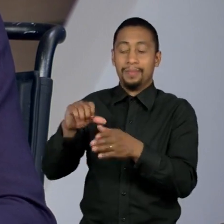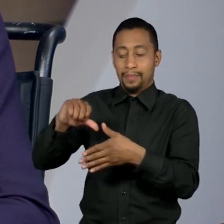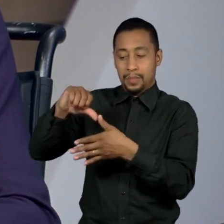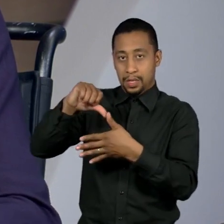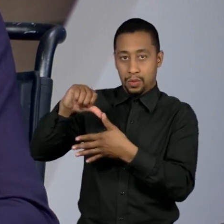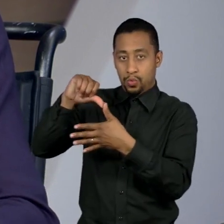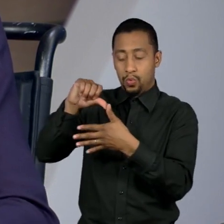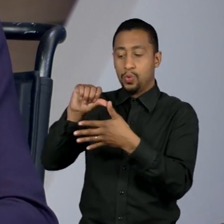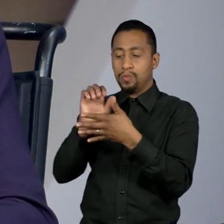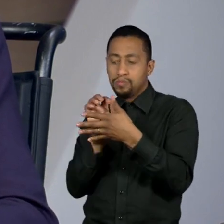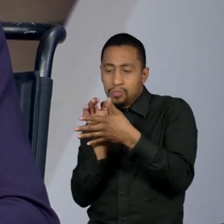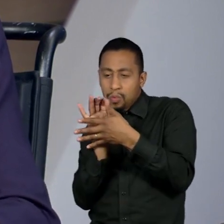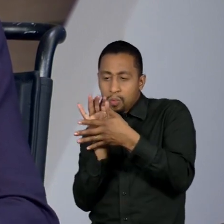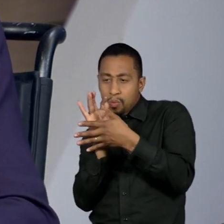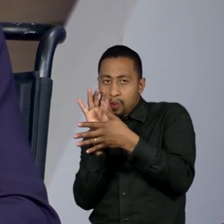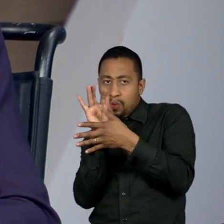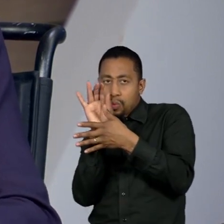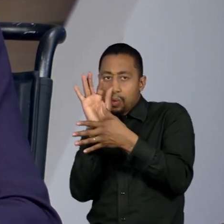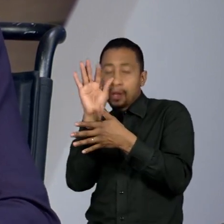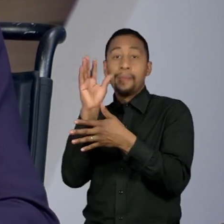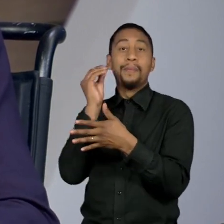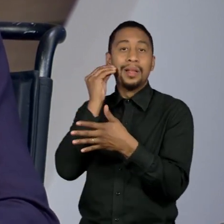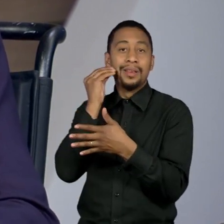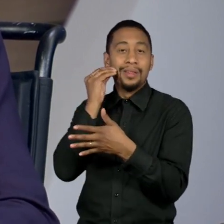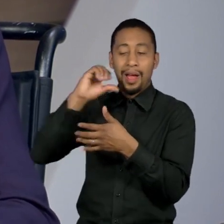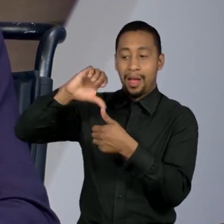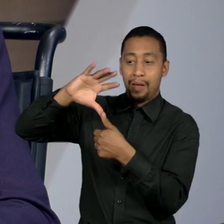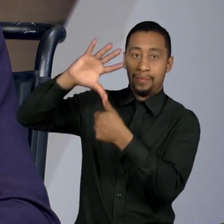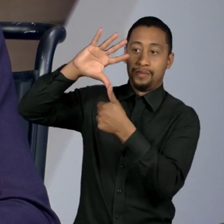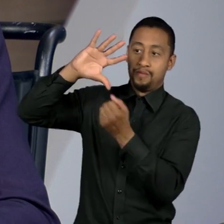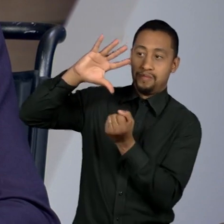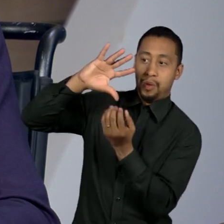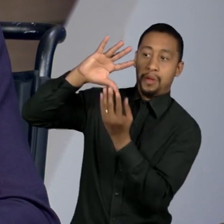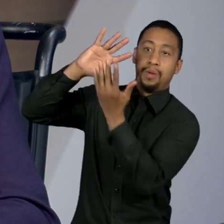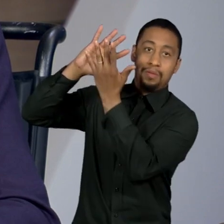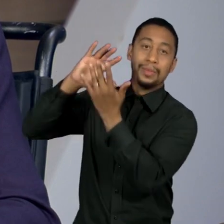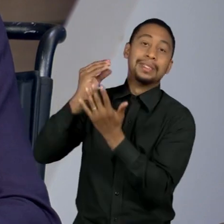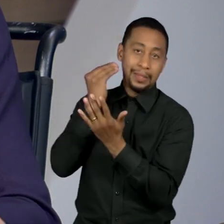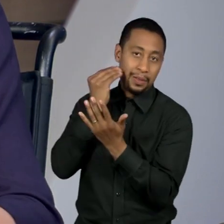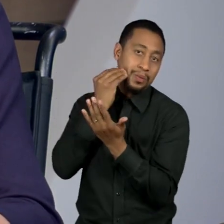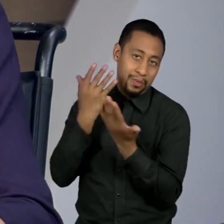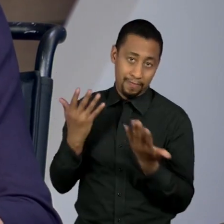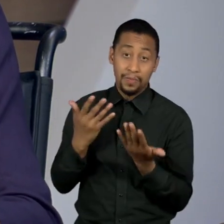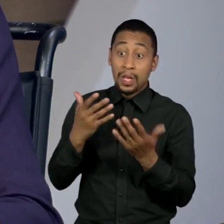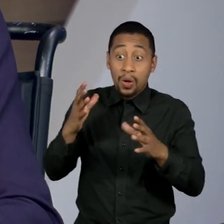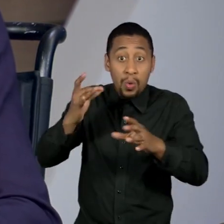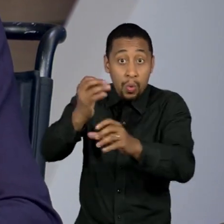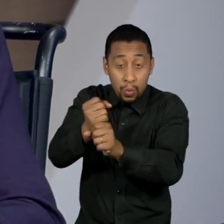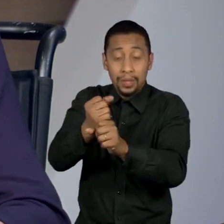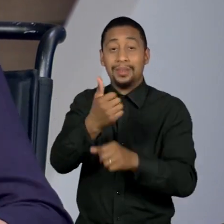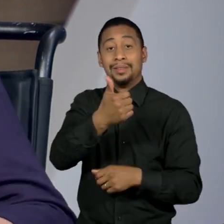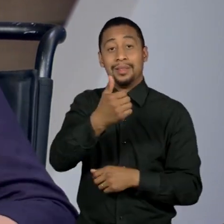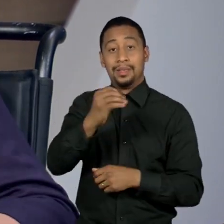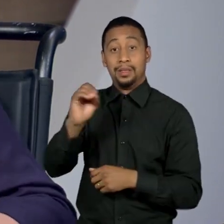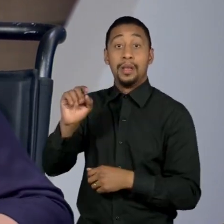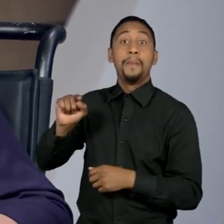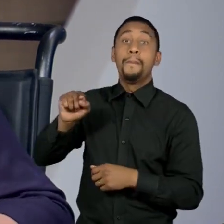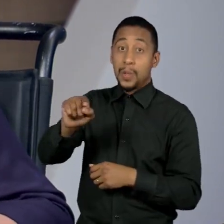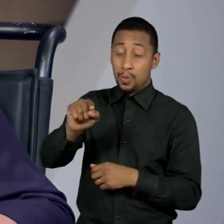México. Eles tentavam chegar aos Estados Unidos e um terço deles era justamente de crianças e adolescentes. Deixa eu ver sobre essa